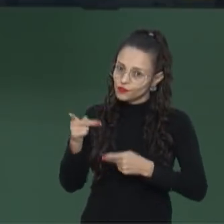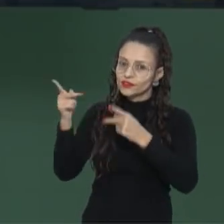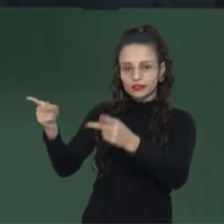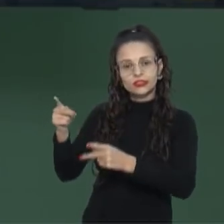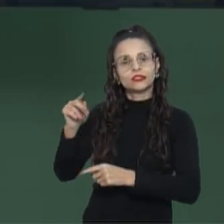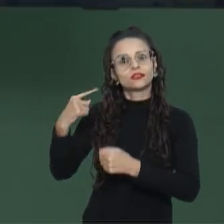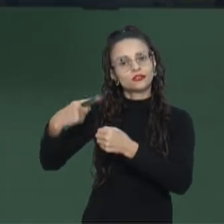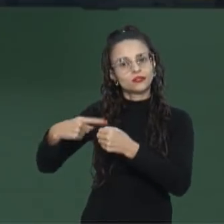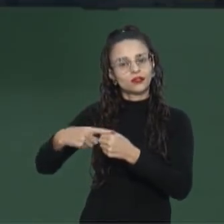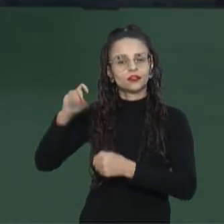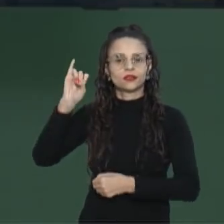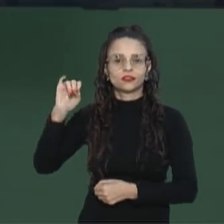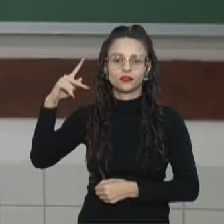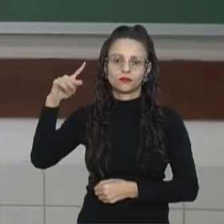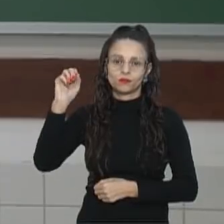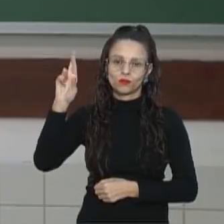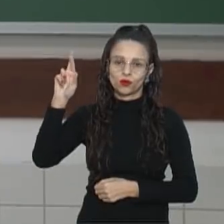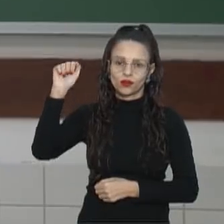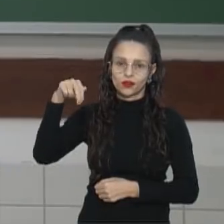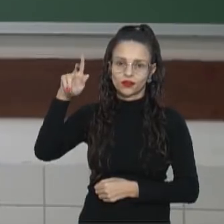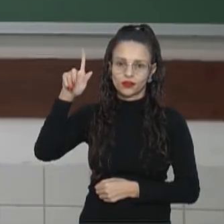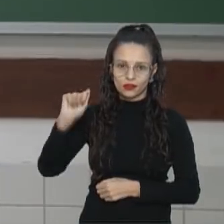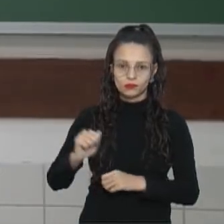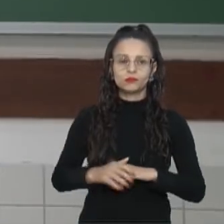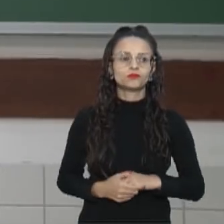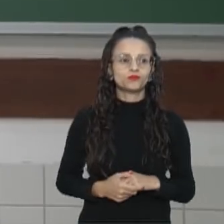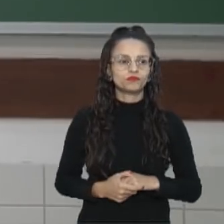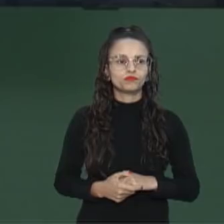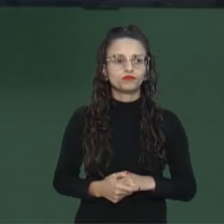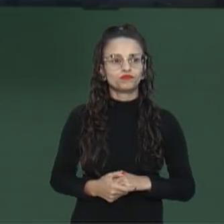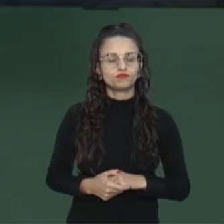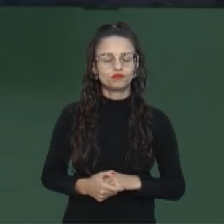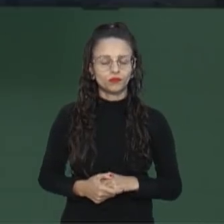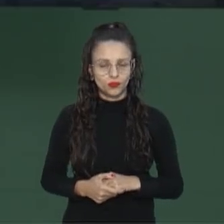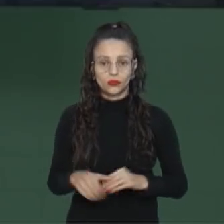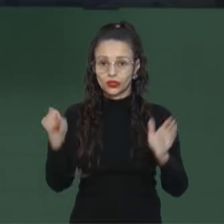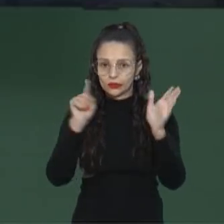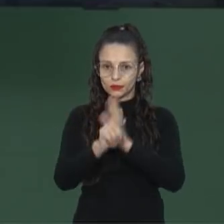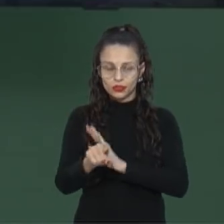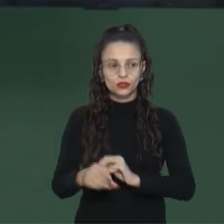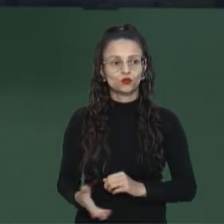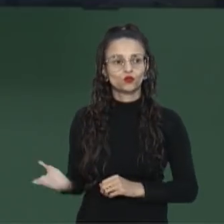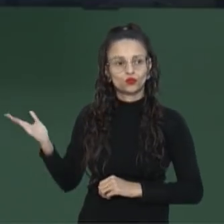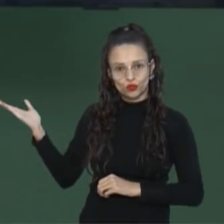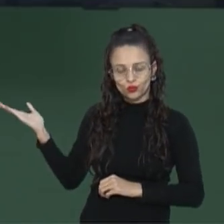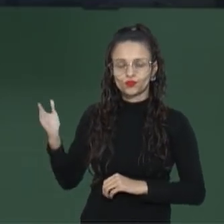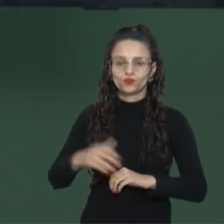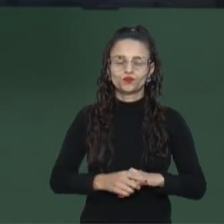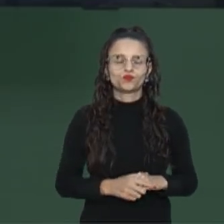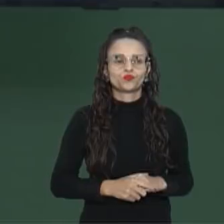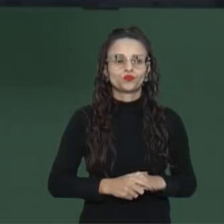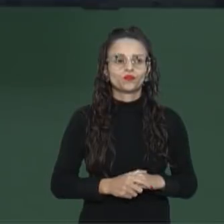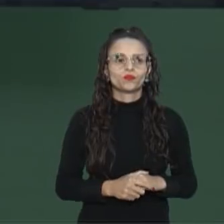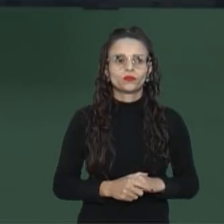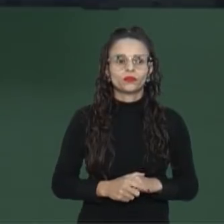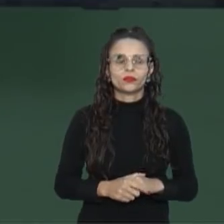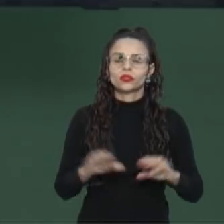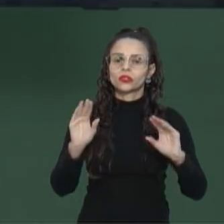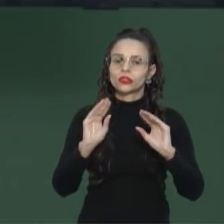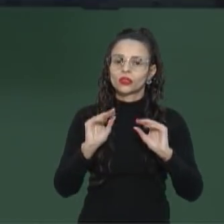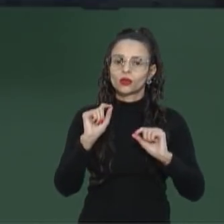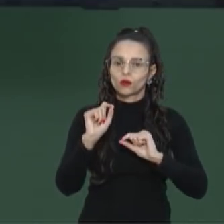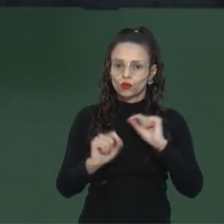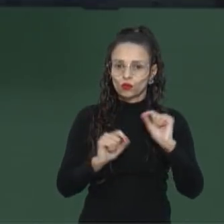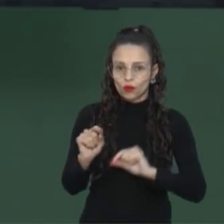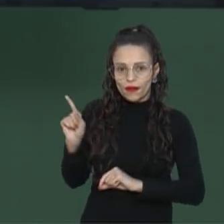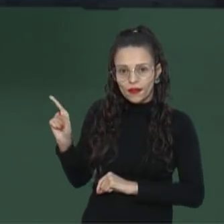lá? Perfeito? Seguindo, quizinho para ativar o seu cérebro. Nosso amigo Svante Arrhenius novamente. O sueco